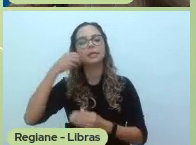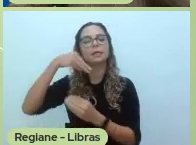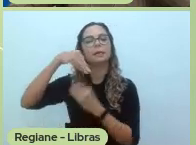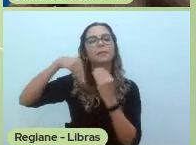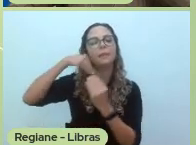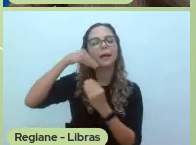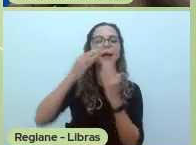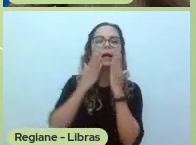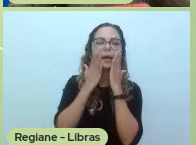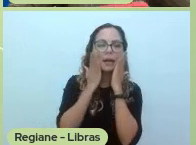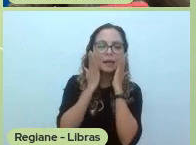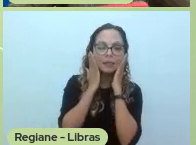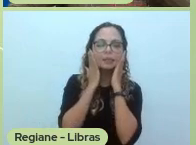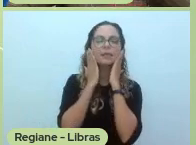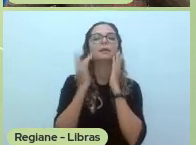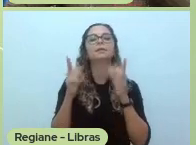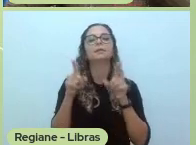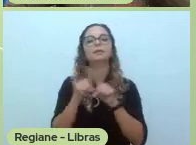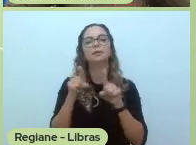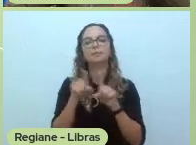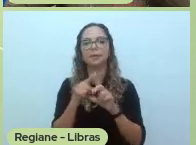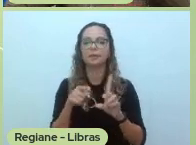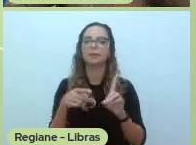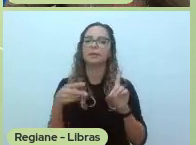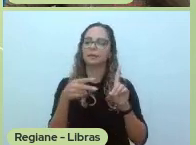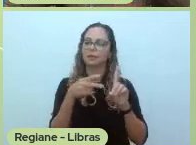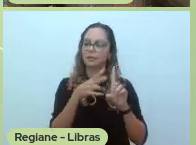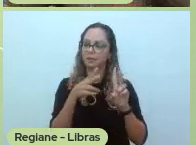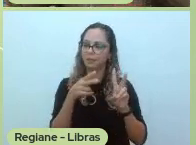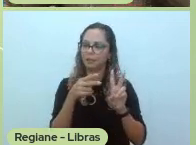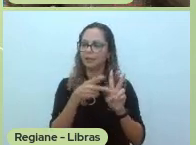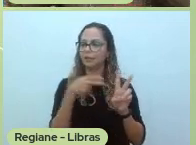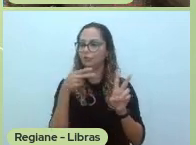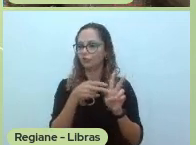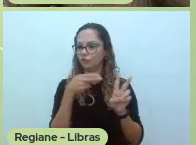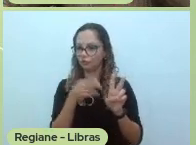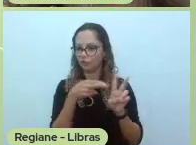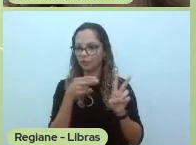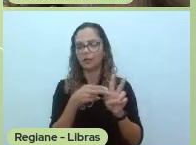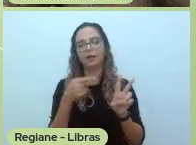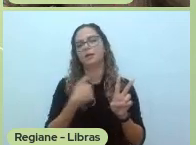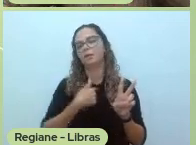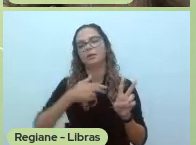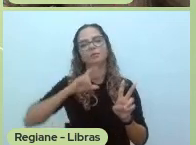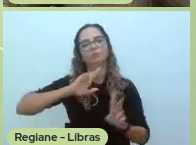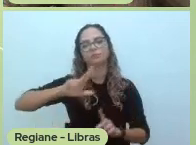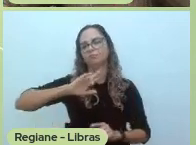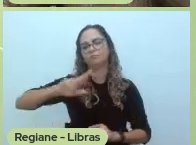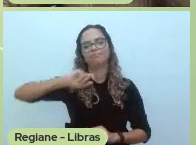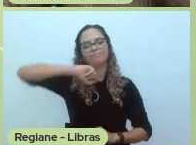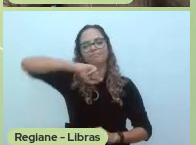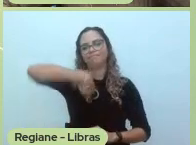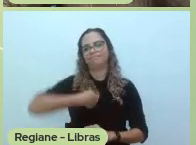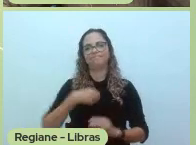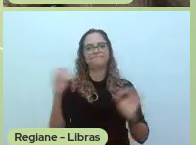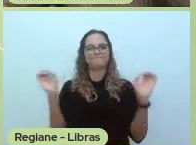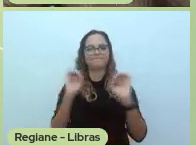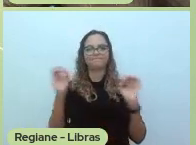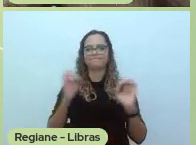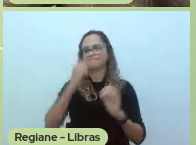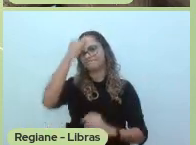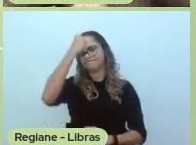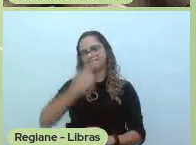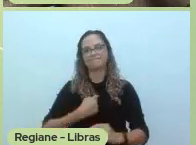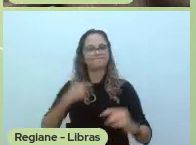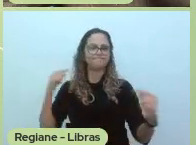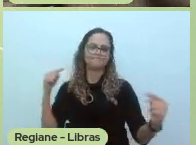consigo te trazer é o que é ser a única pessoa diferente dentro de um ambiente, porque